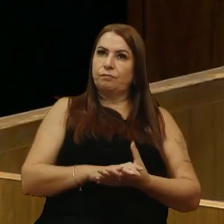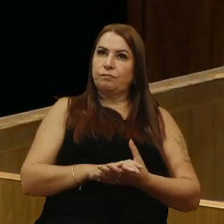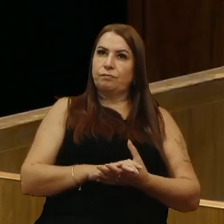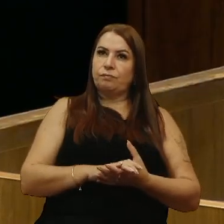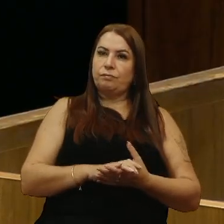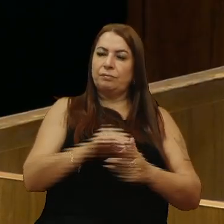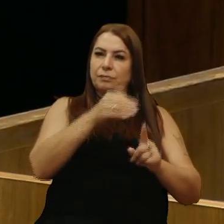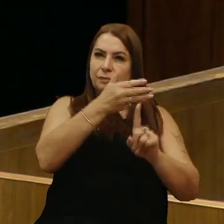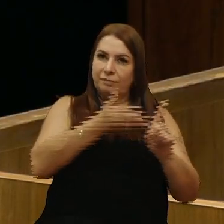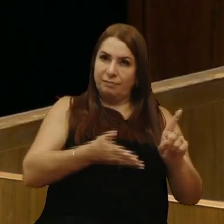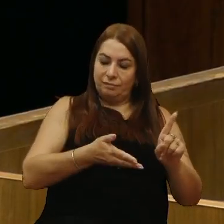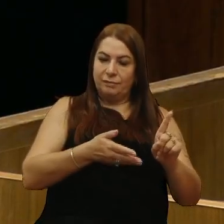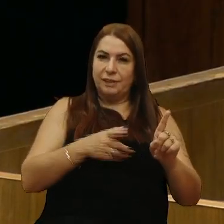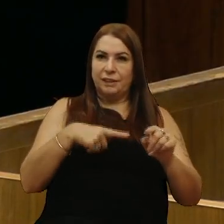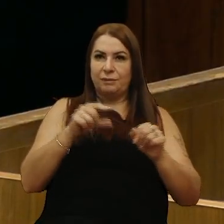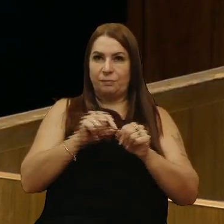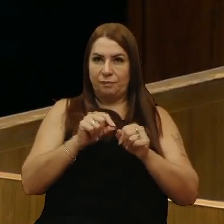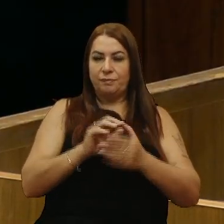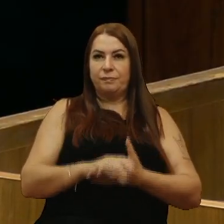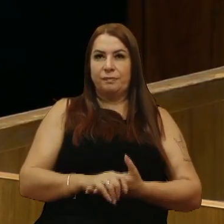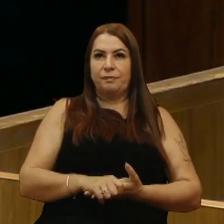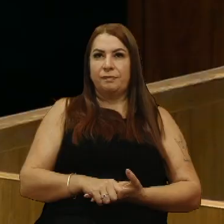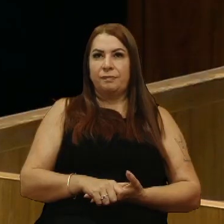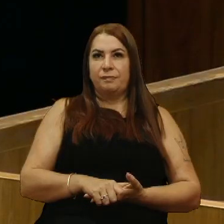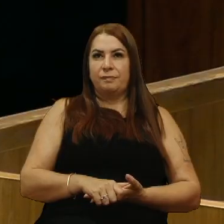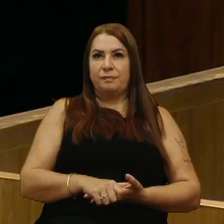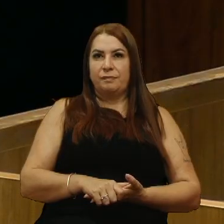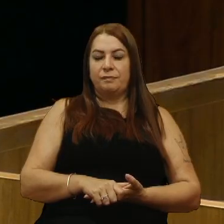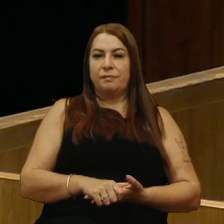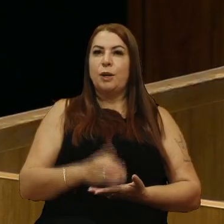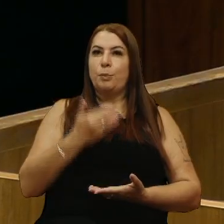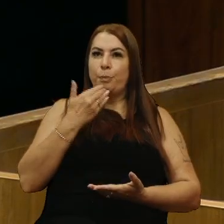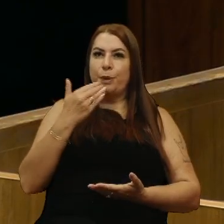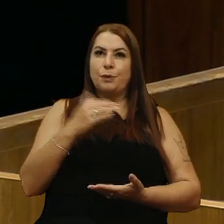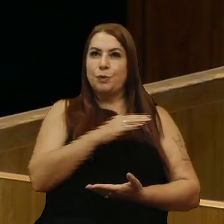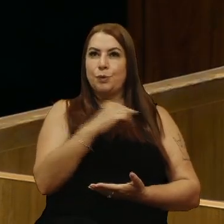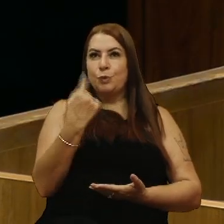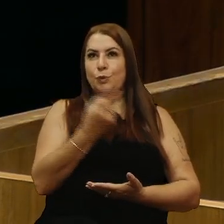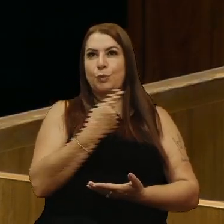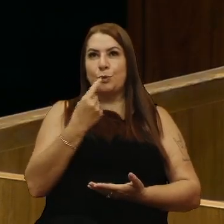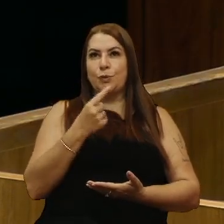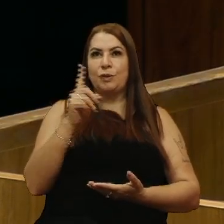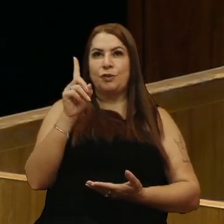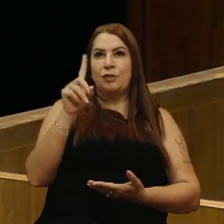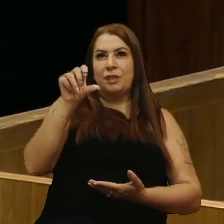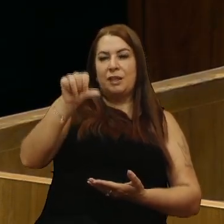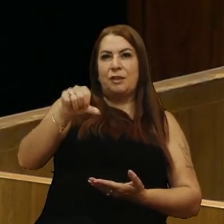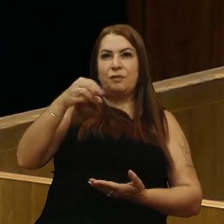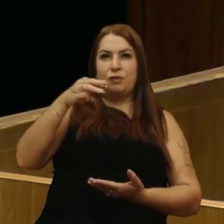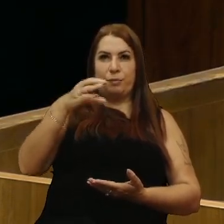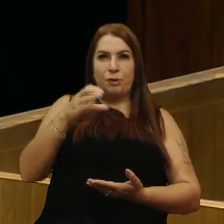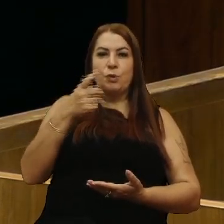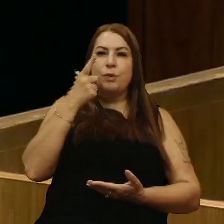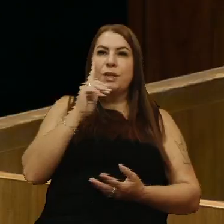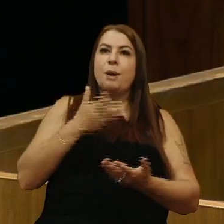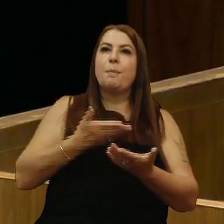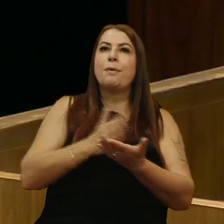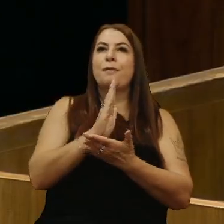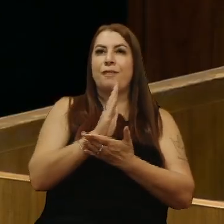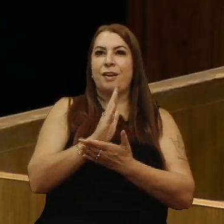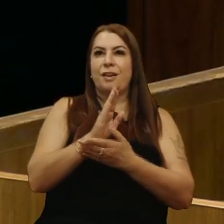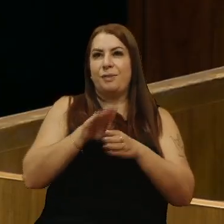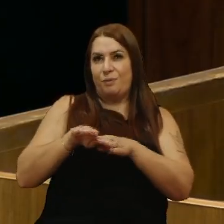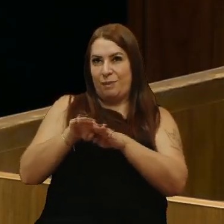título de cidadão caxiense que nós iremos fazer, e eu peço a todos os novos pares, será dia 19 de março, que nós consigamos aprovar